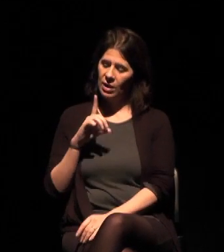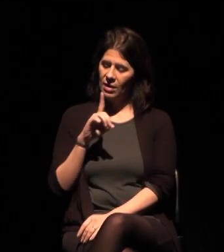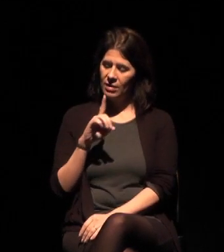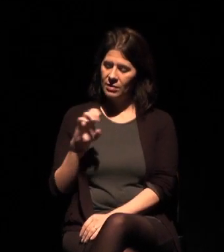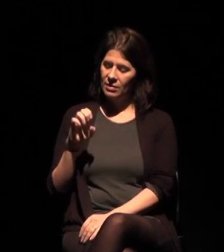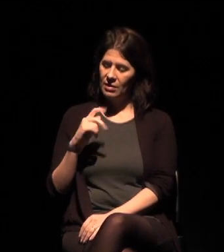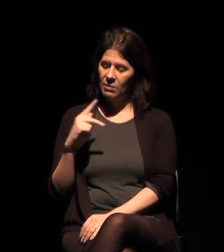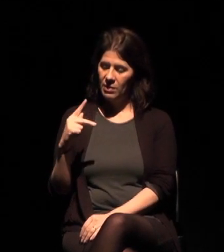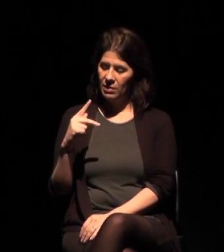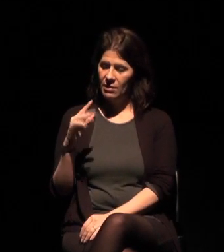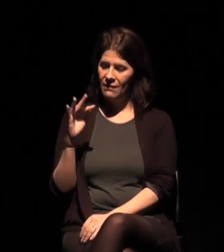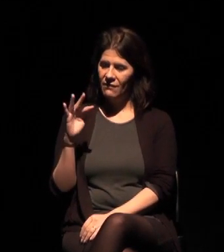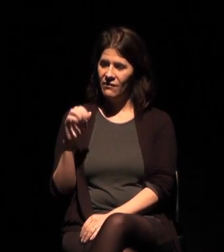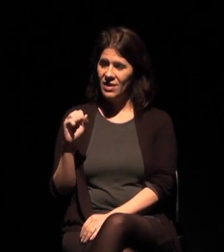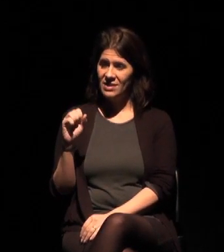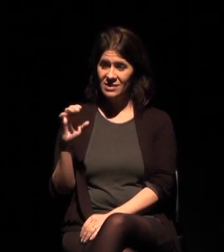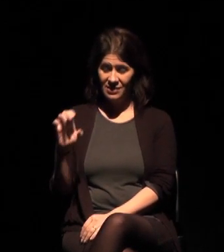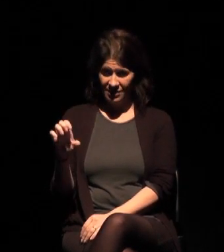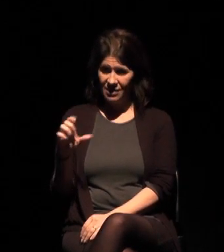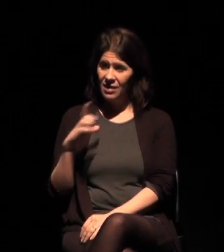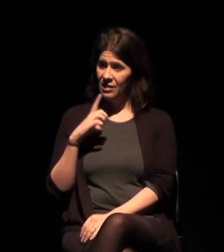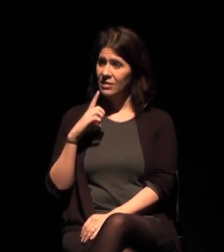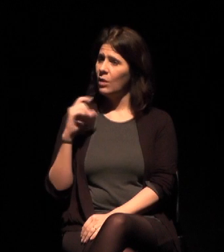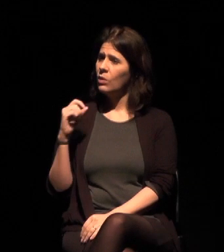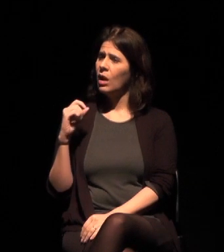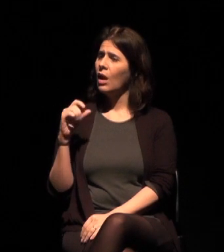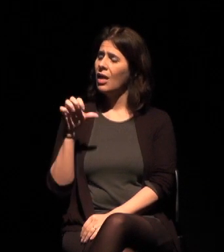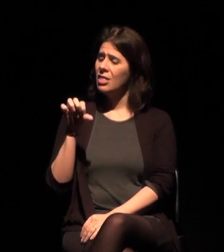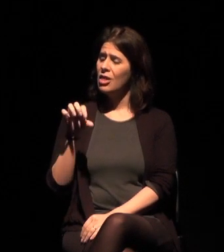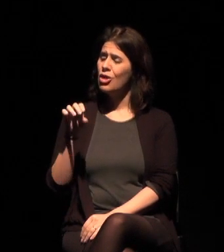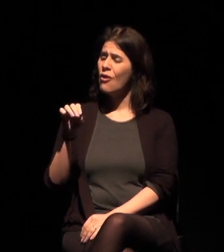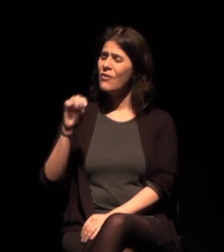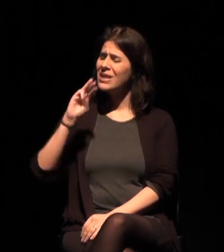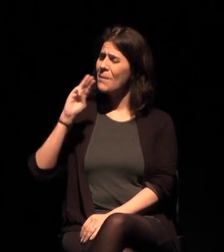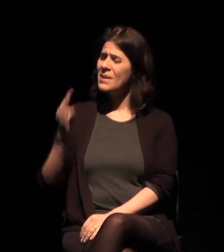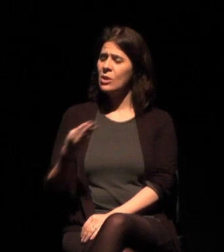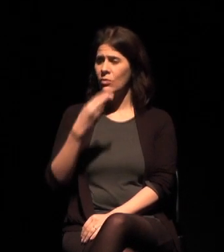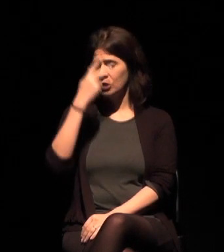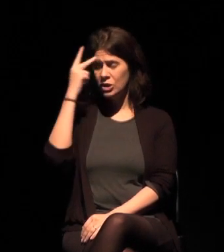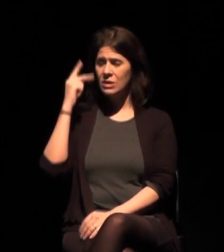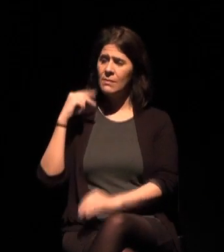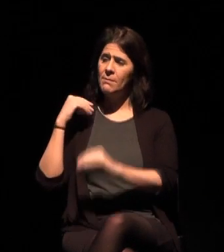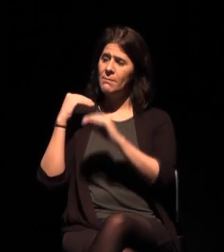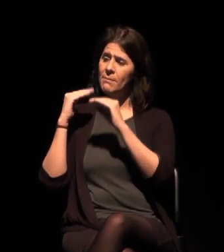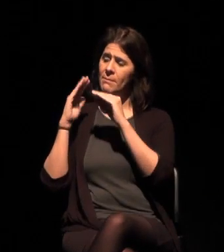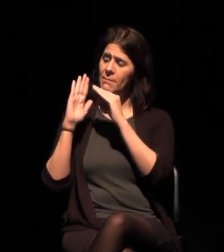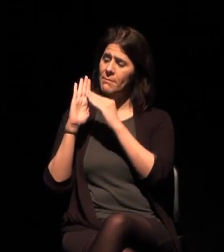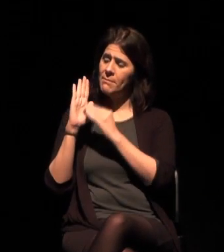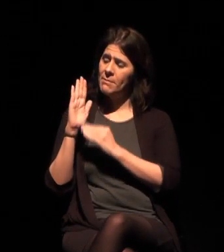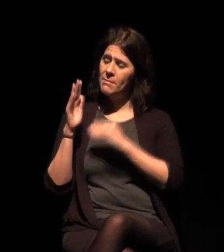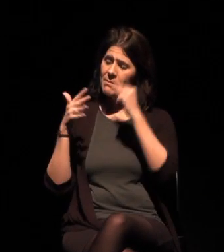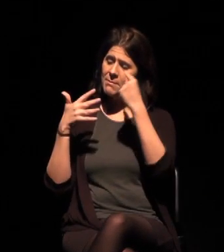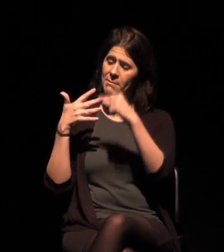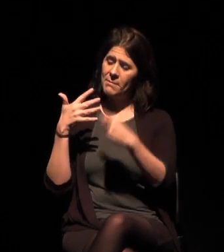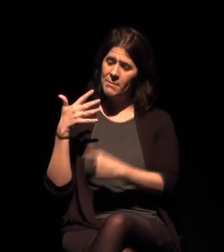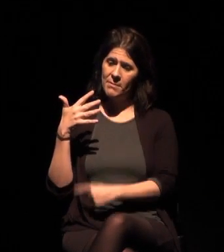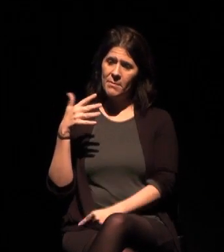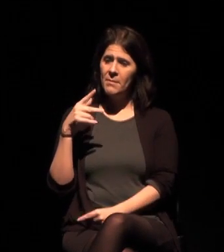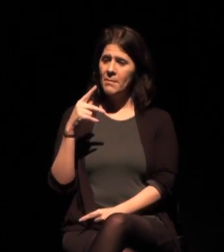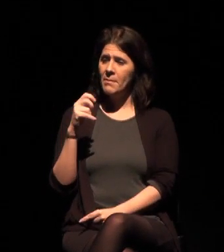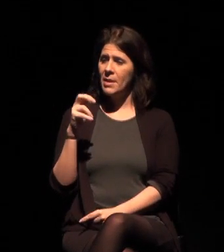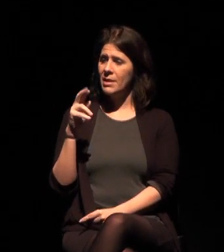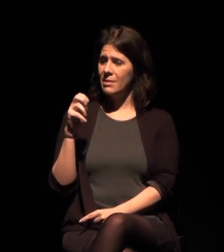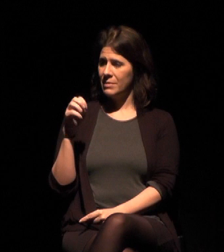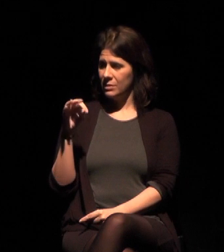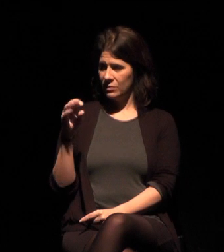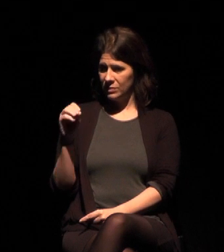de parâmetros né quem estatístico talvez tenha noção assim é uma coisa gigantesca e ela faz a análise das imagens toda a